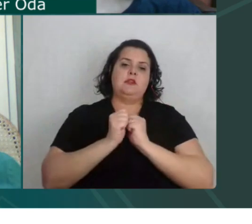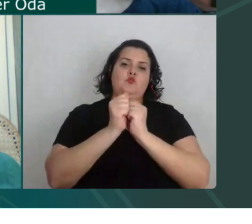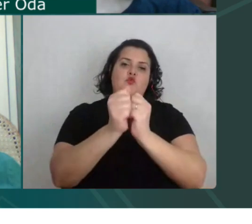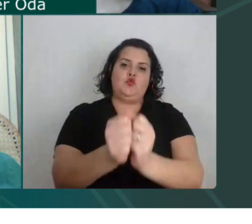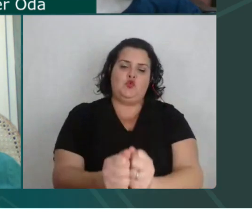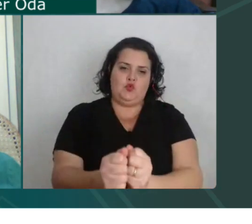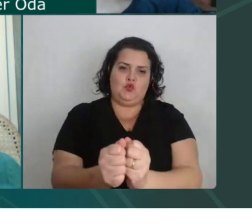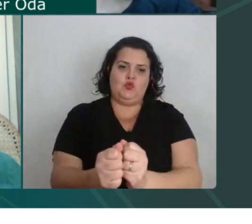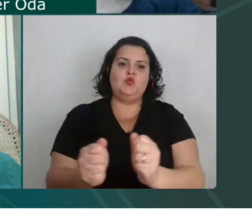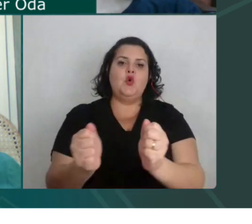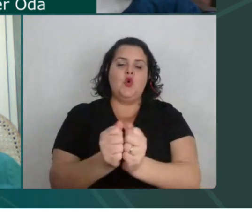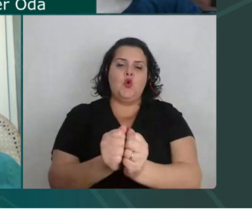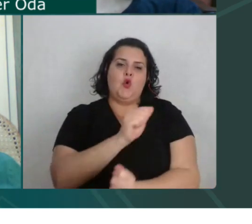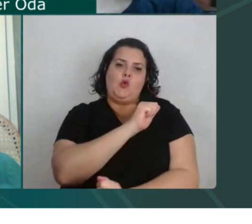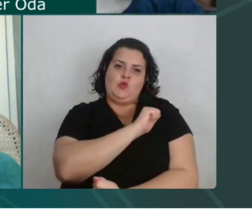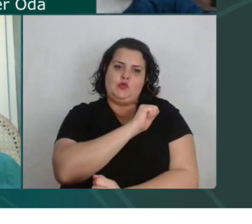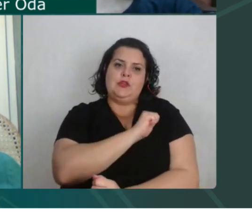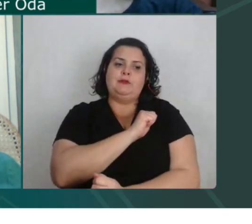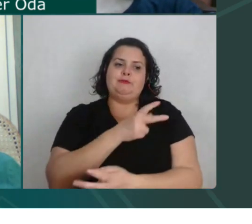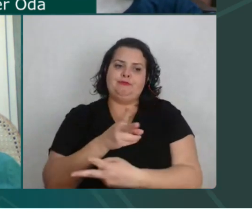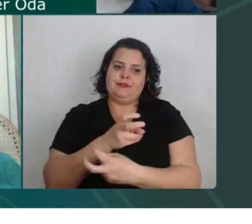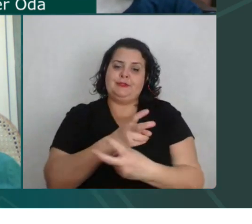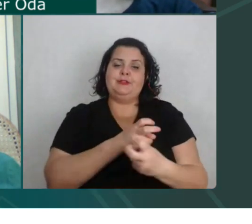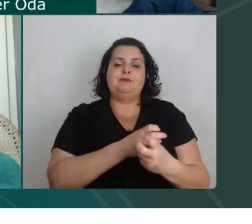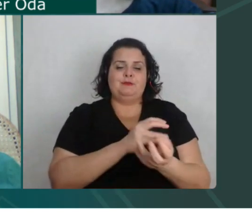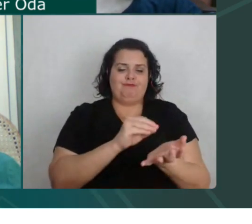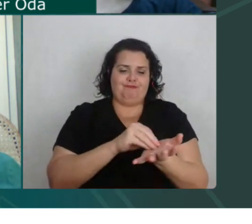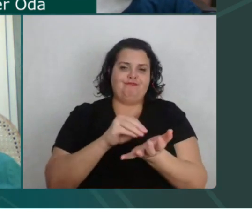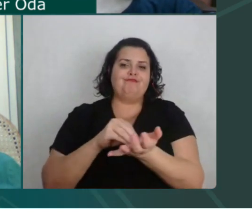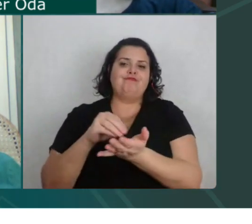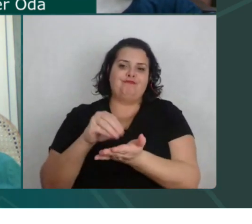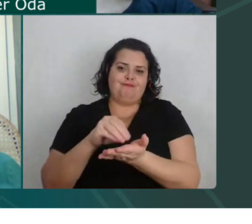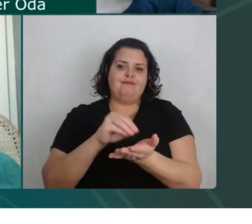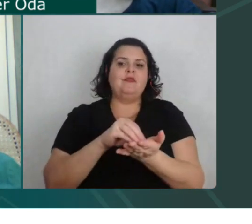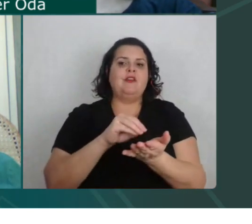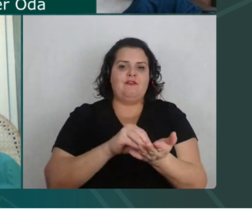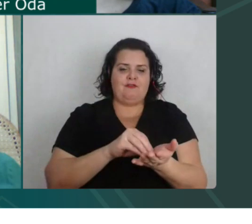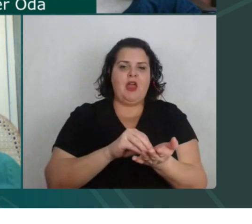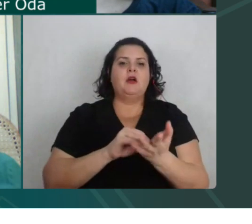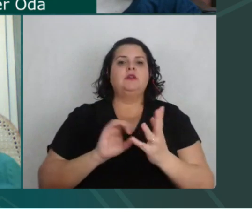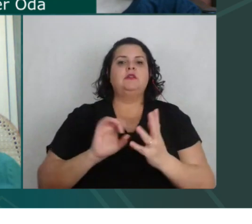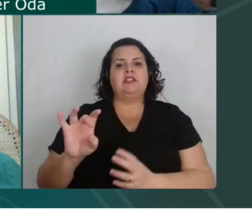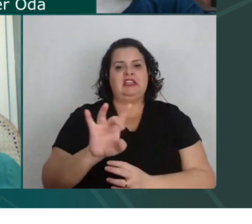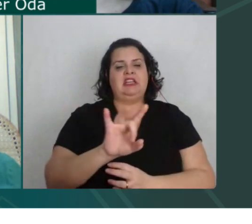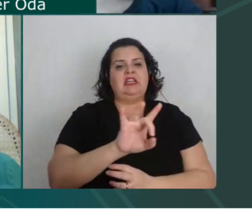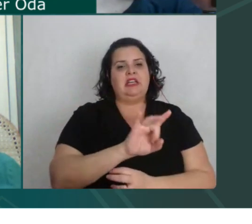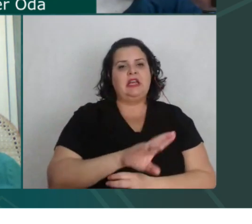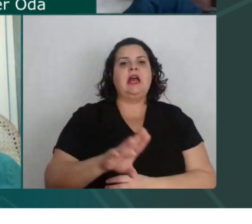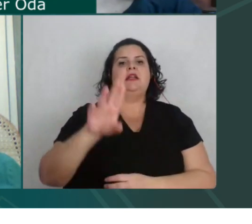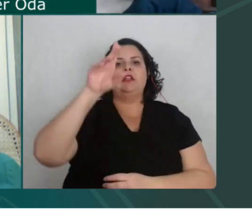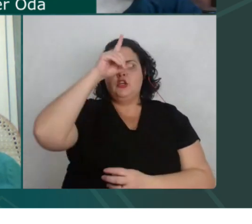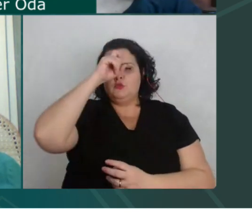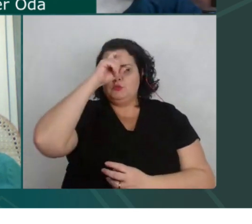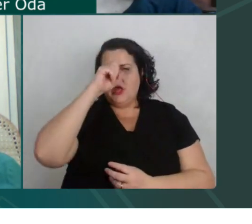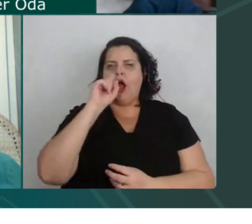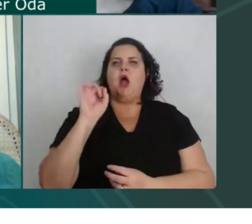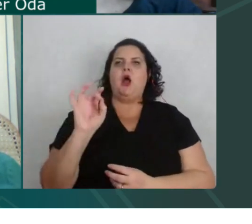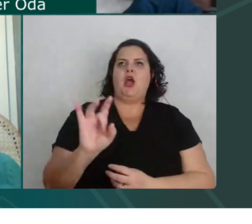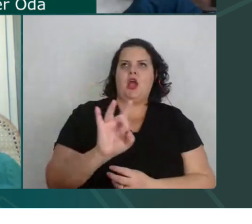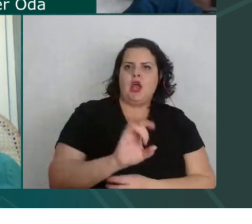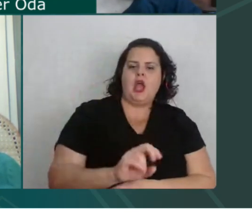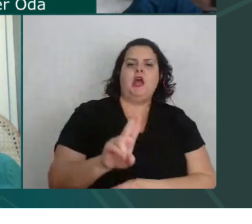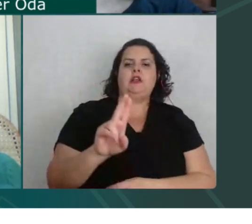nós sabemos o déficit de pessoal que existe em cada unidade básica de saúde, em cada pronto-socorro, em cada enfermaria. Nós